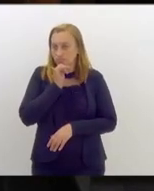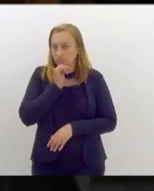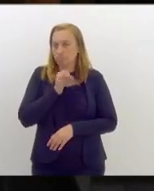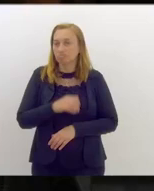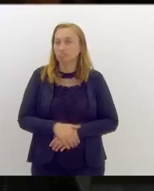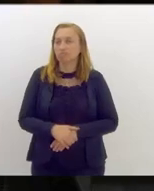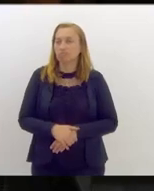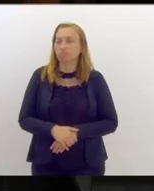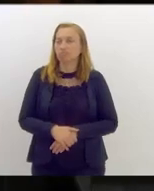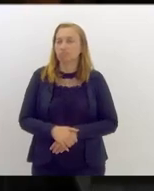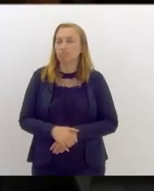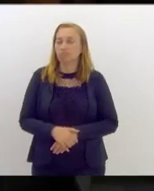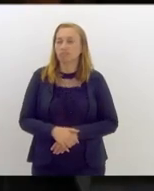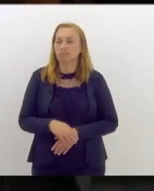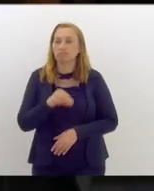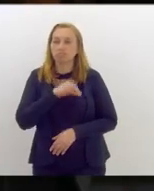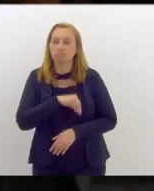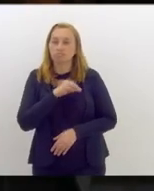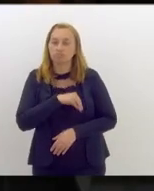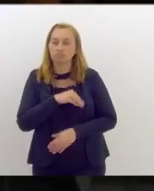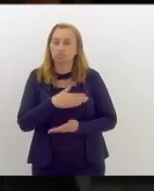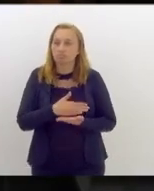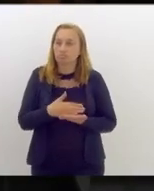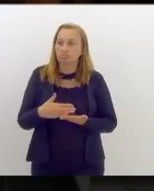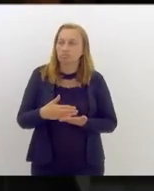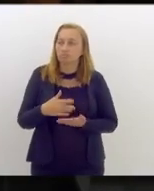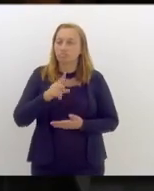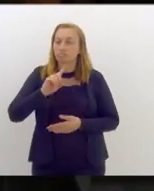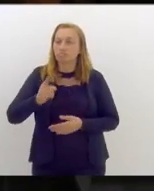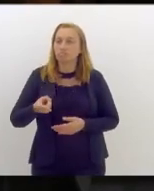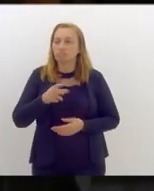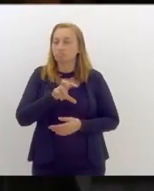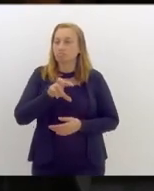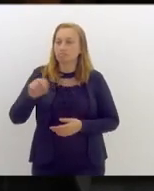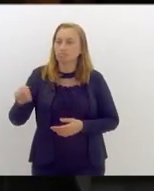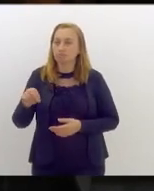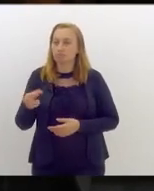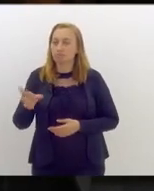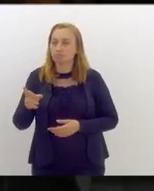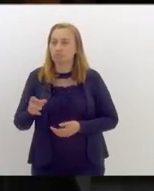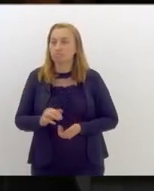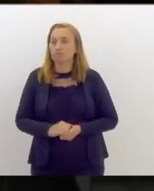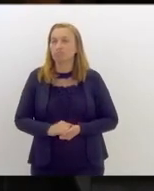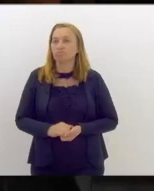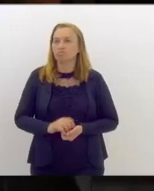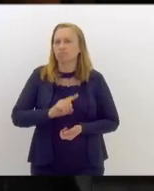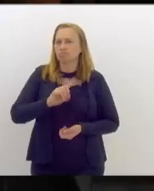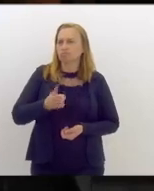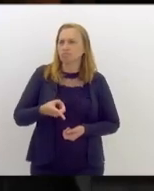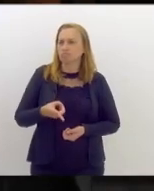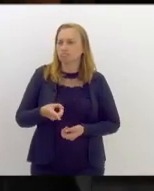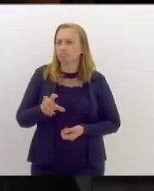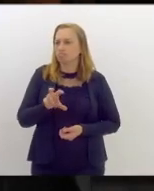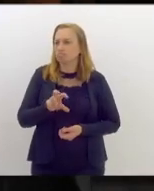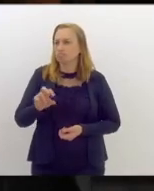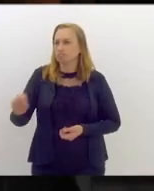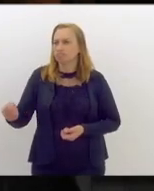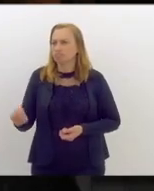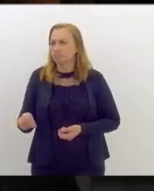do Estado tem um salário inicial de 1.500 1.500